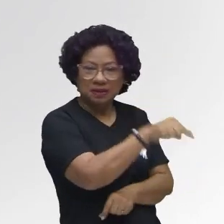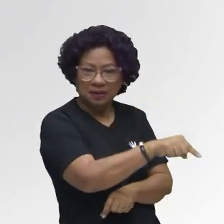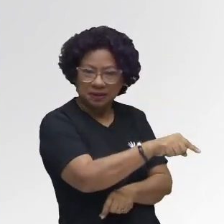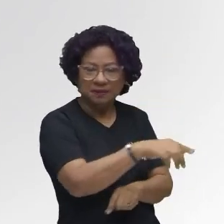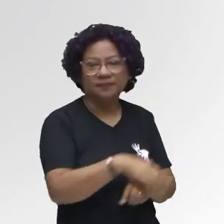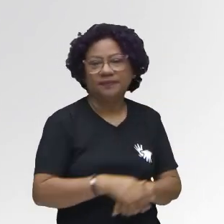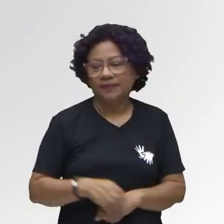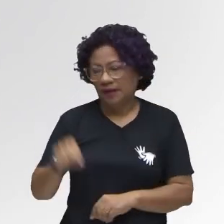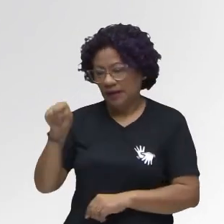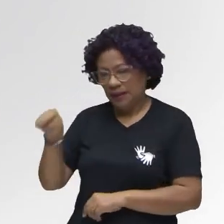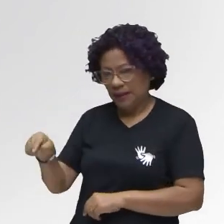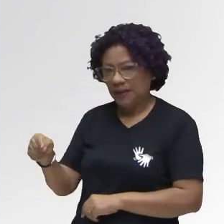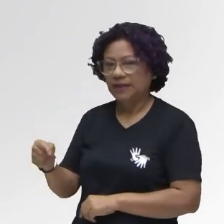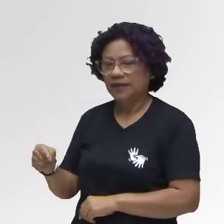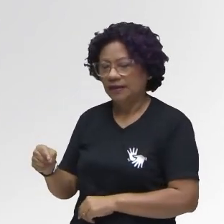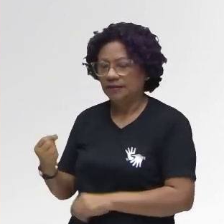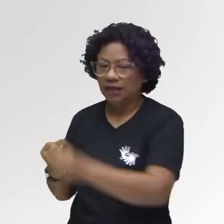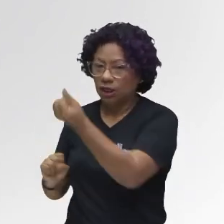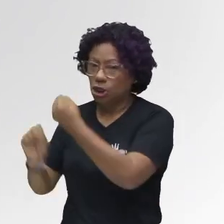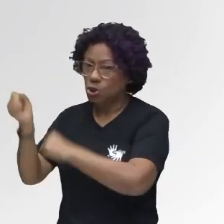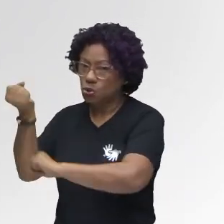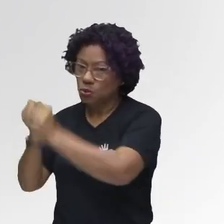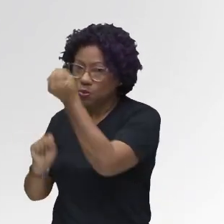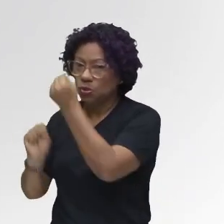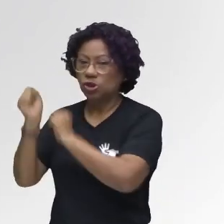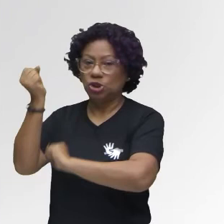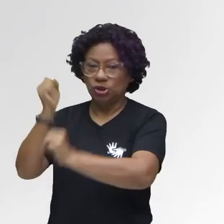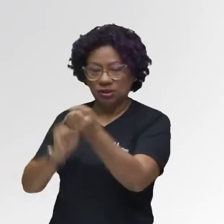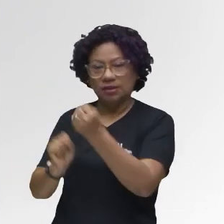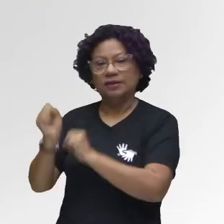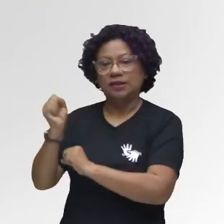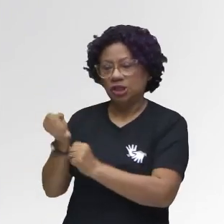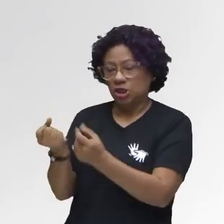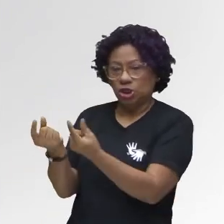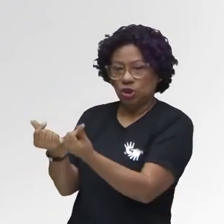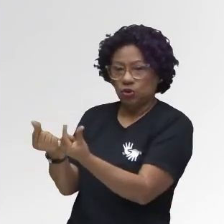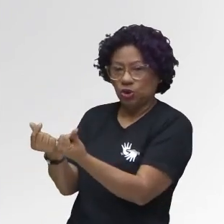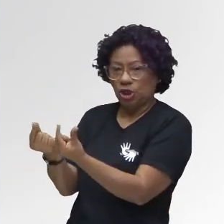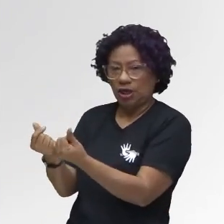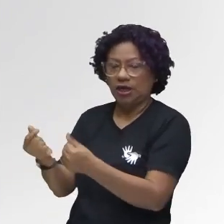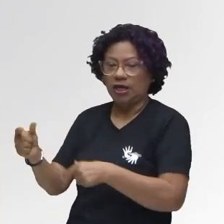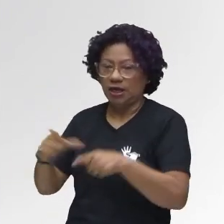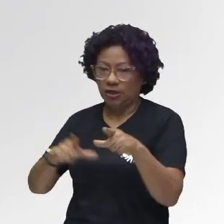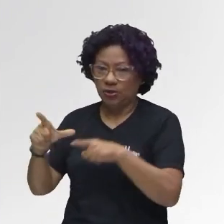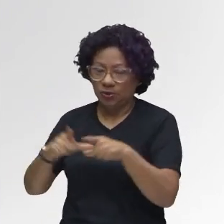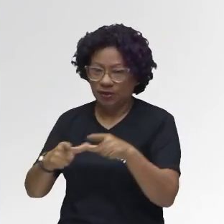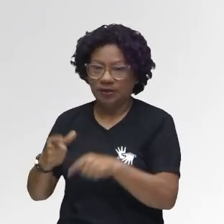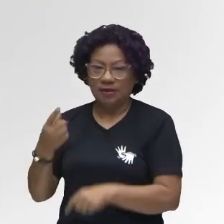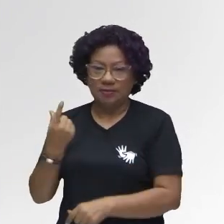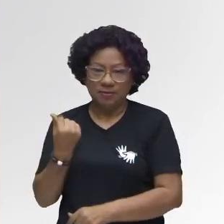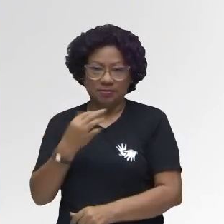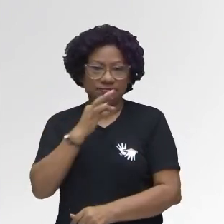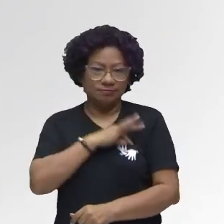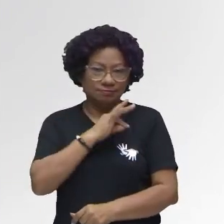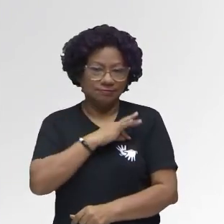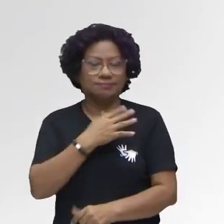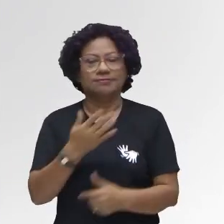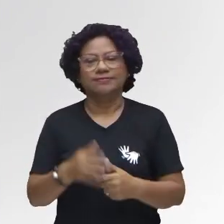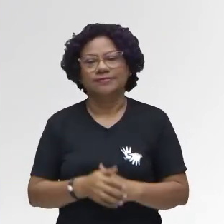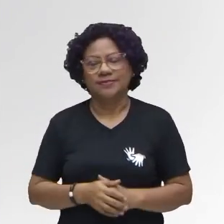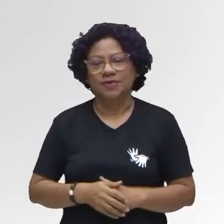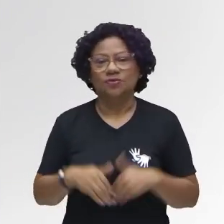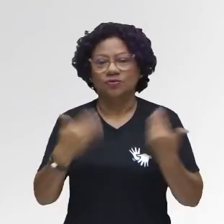aqui estão concentradas indústrias e é onde o dinheiro está concentrado, porque a indústria promove o lucro. Quanto